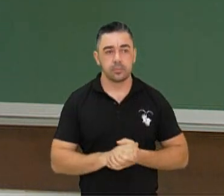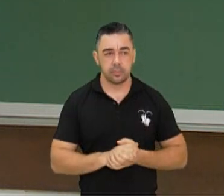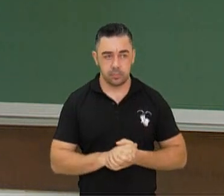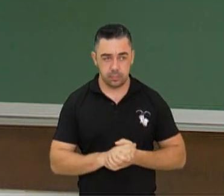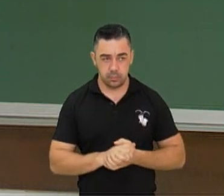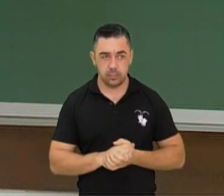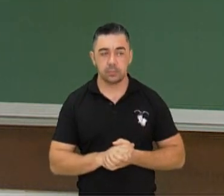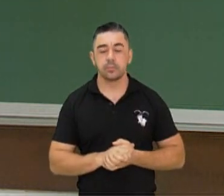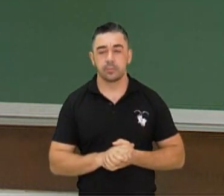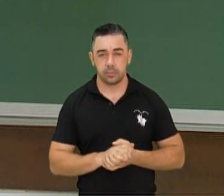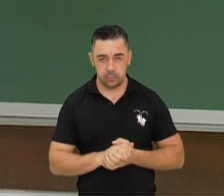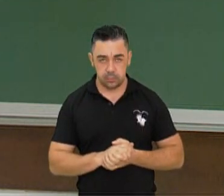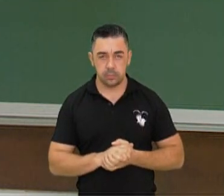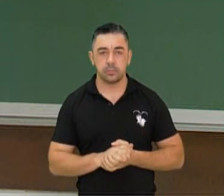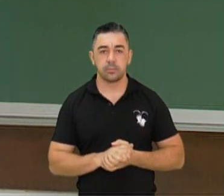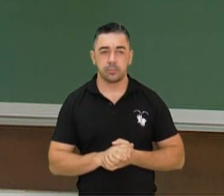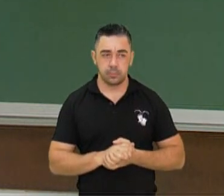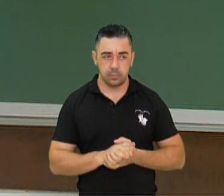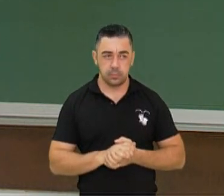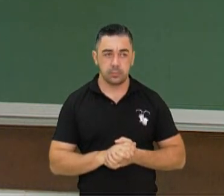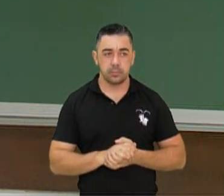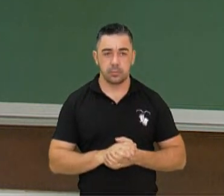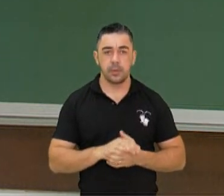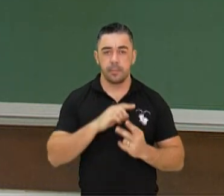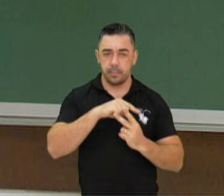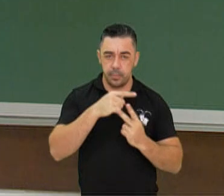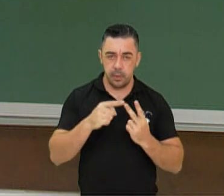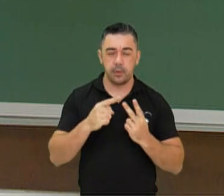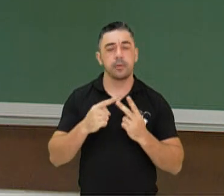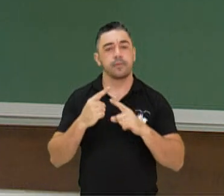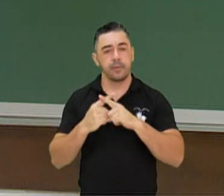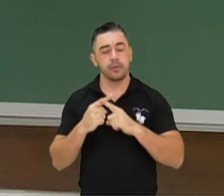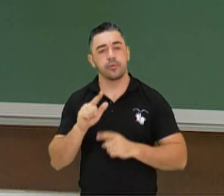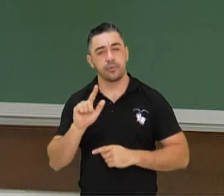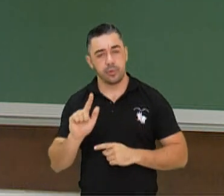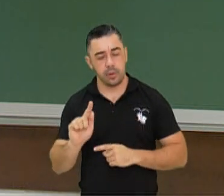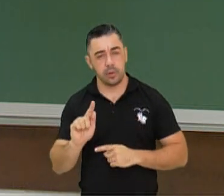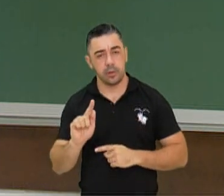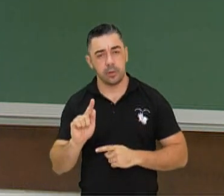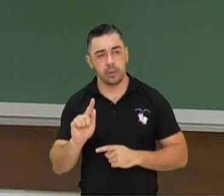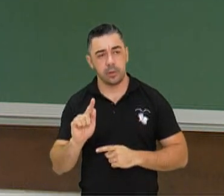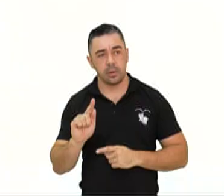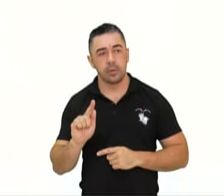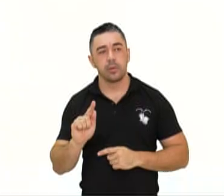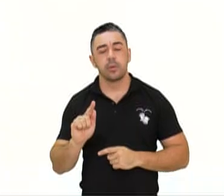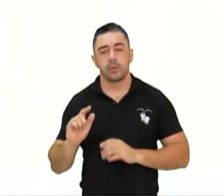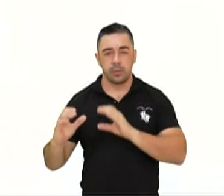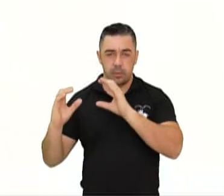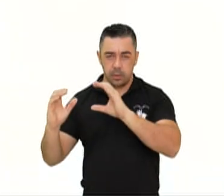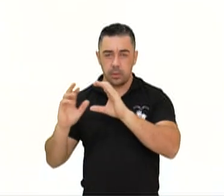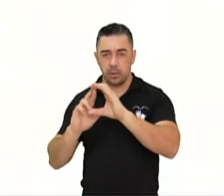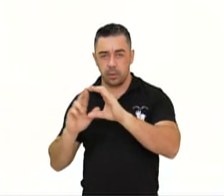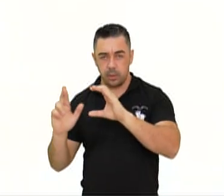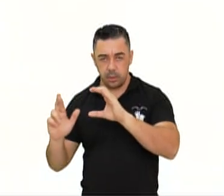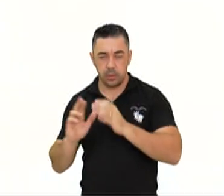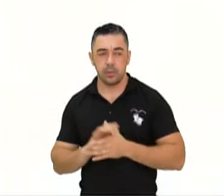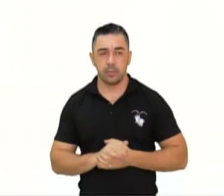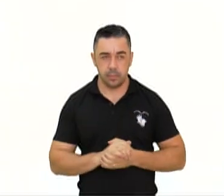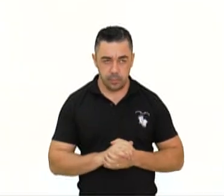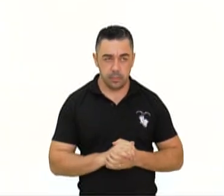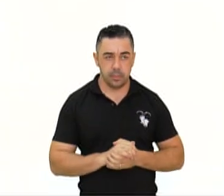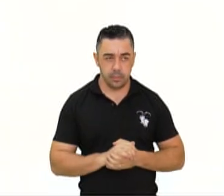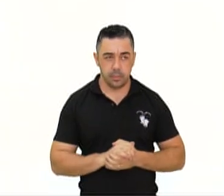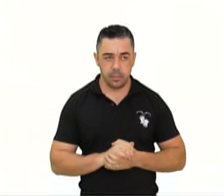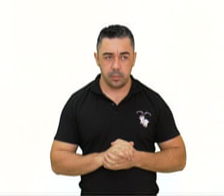Então, é π vezes g, que é a geratriz, multiplicado pela soma dos raios maior